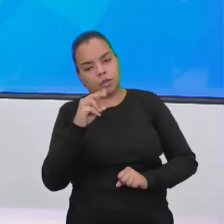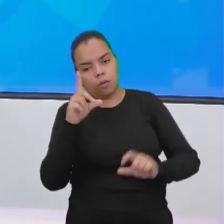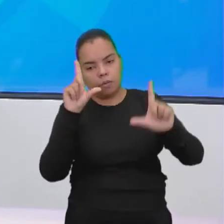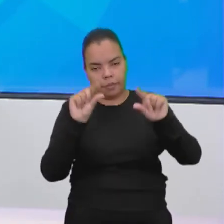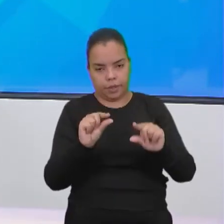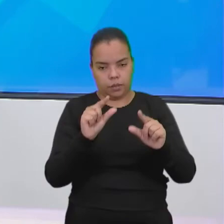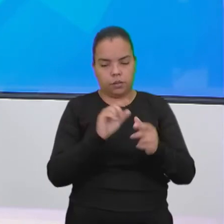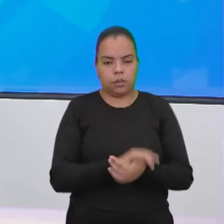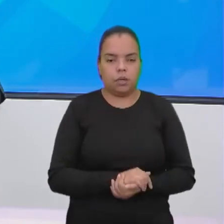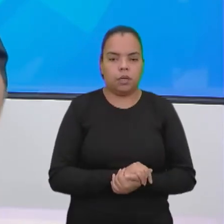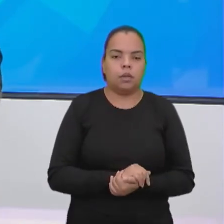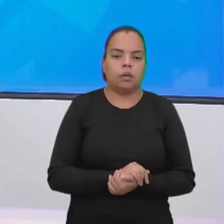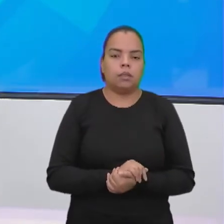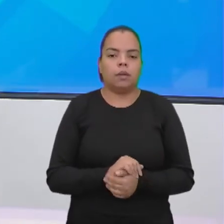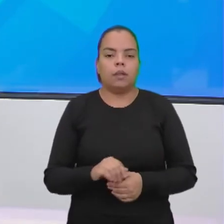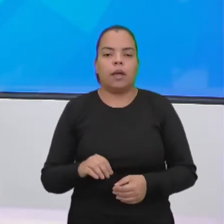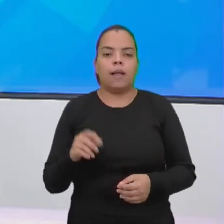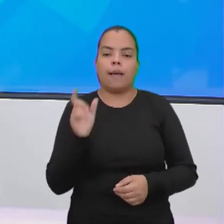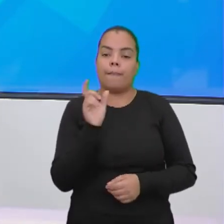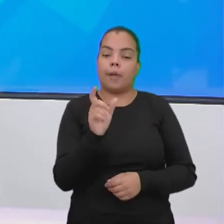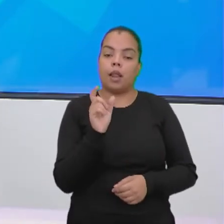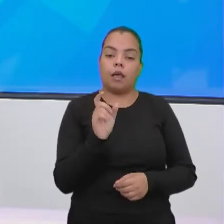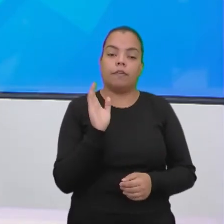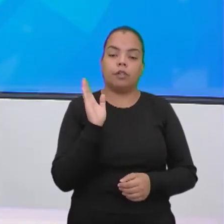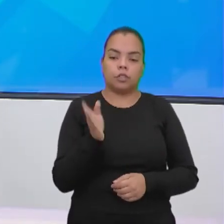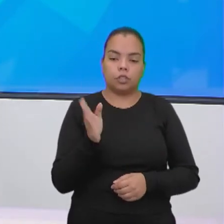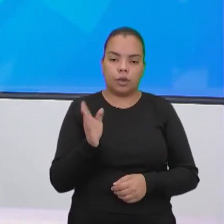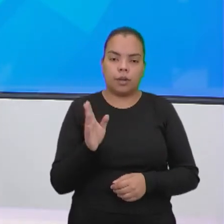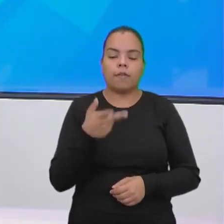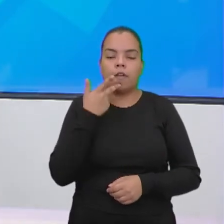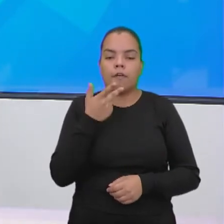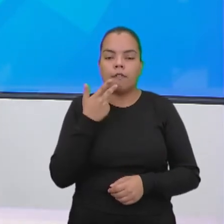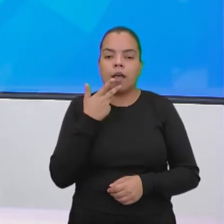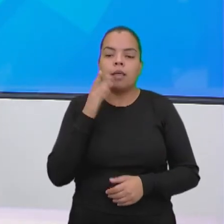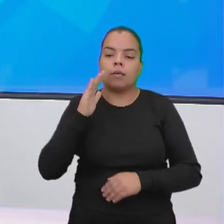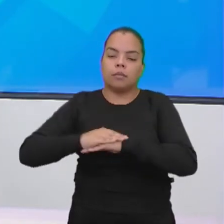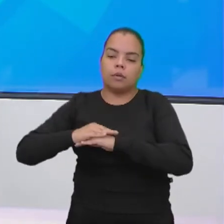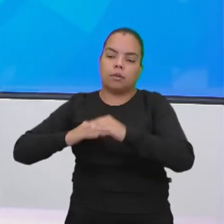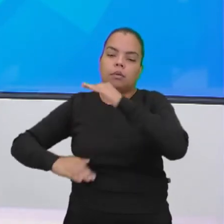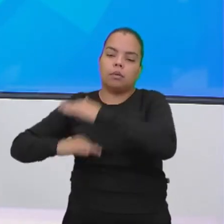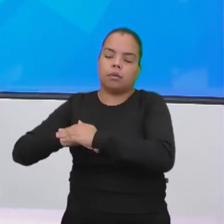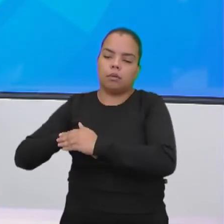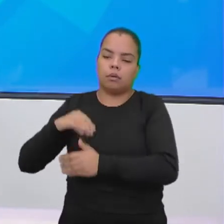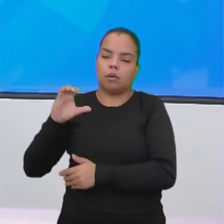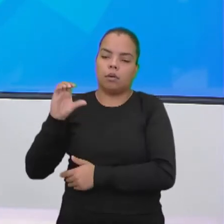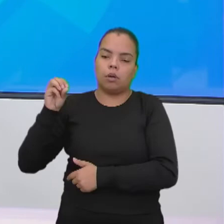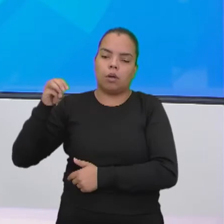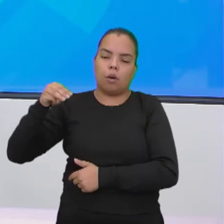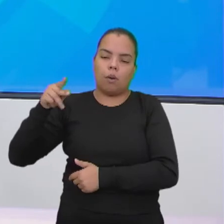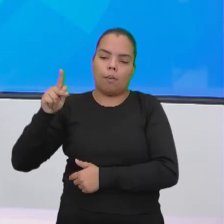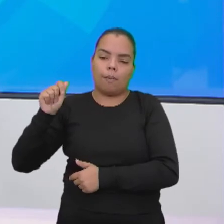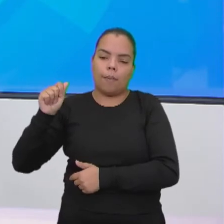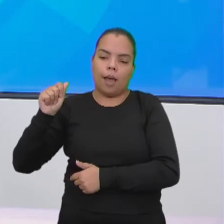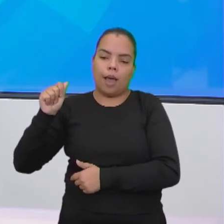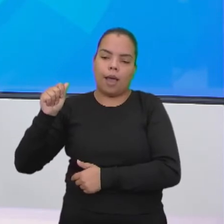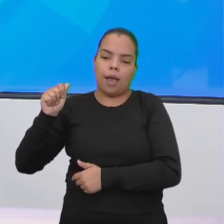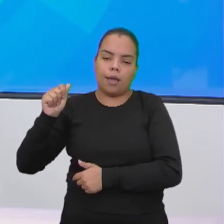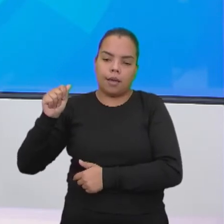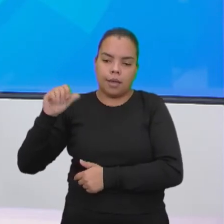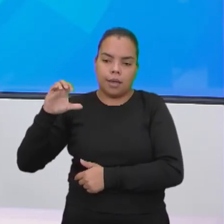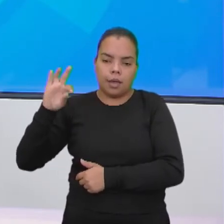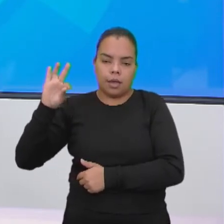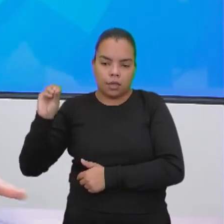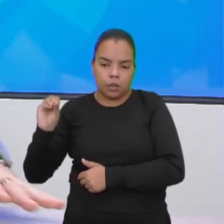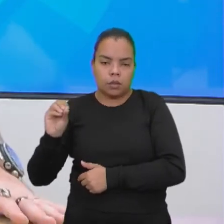são mais unidos, né? A palavra já diz, e aí tem essa relação, né, de acúmulos menores aí de água, tá